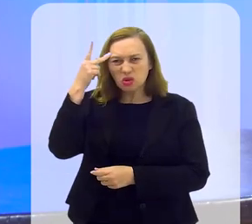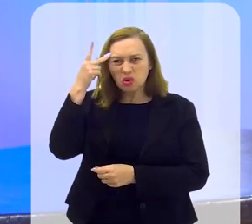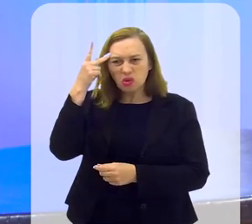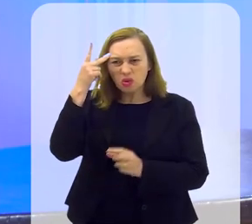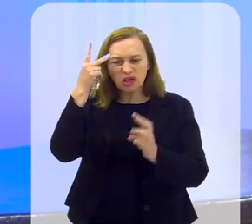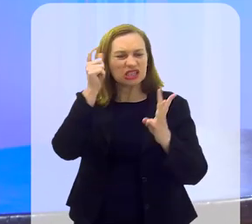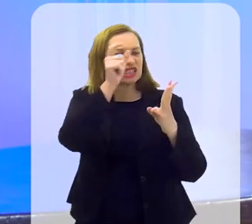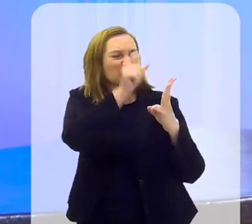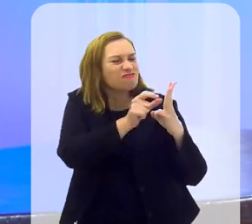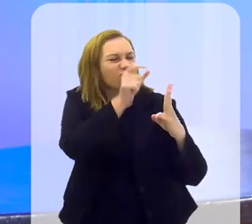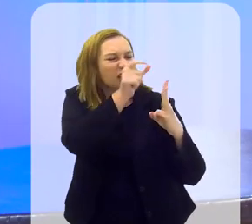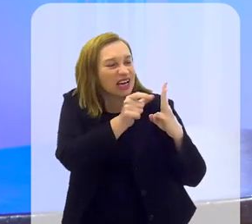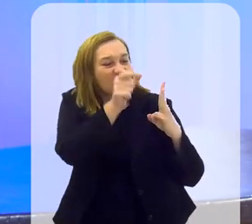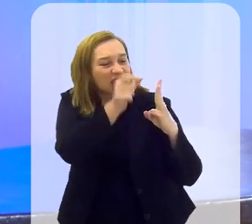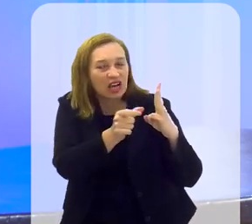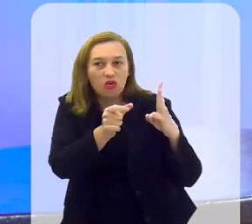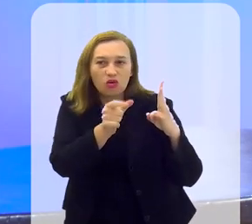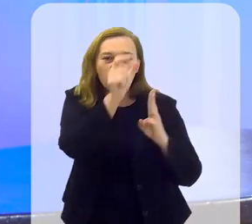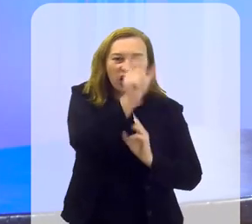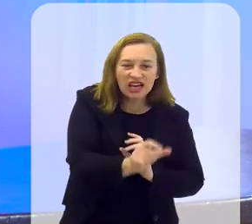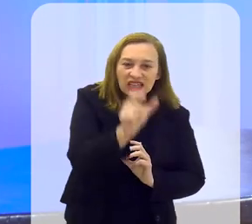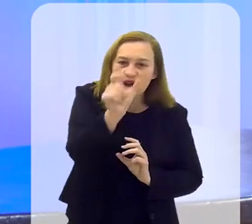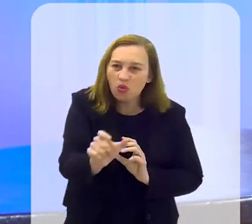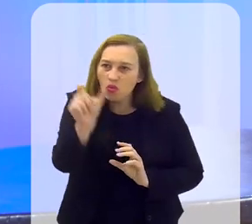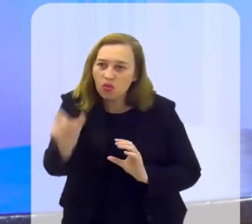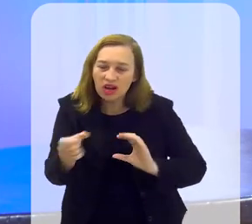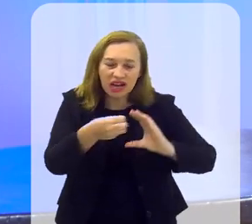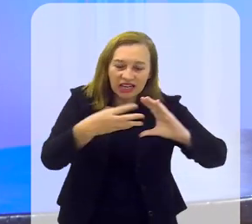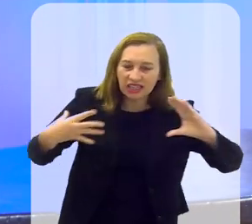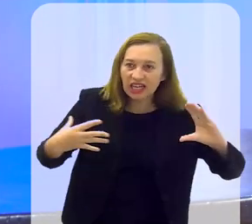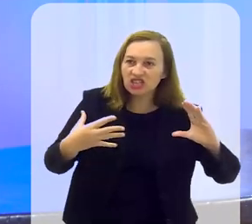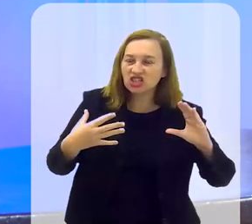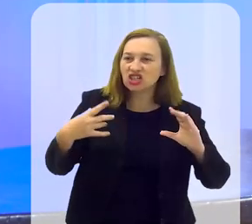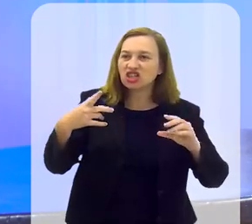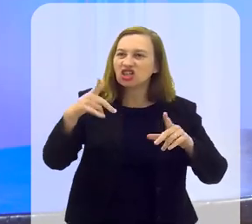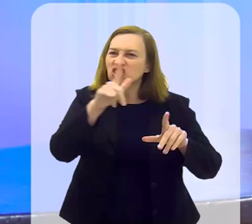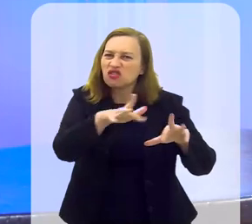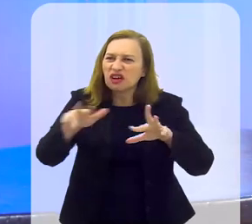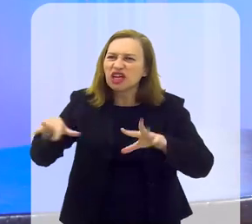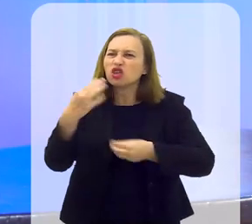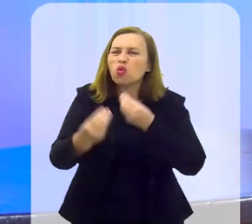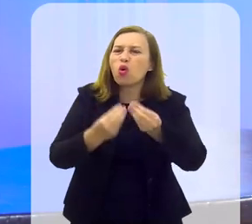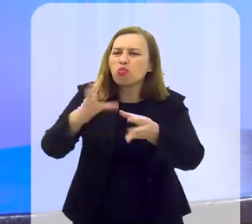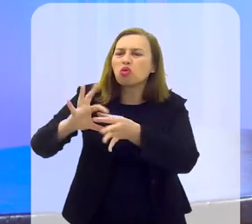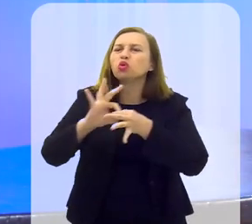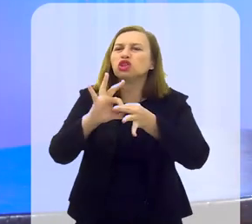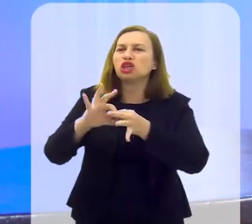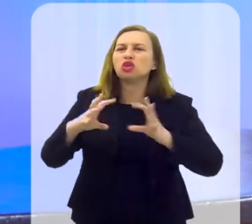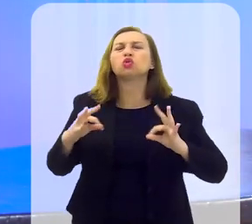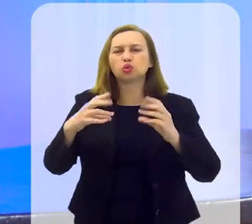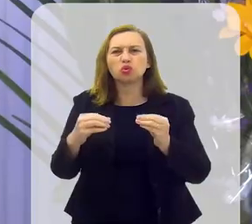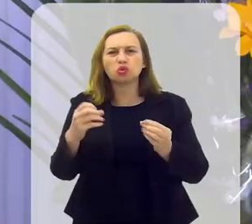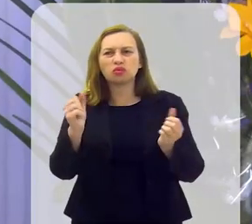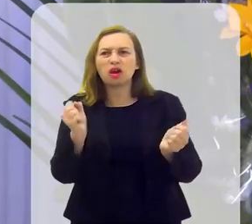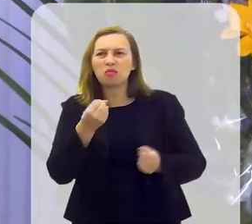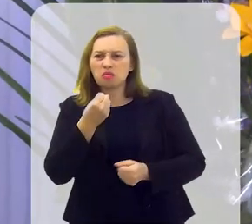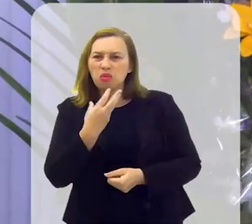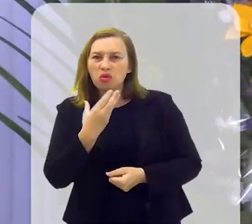personalidade diferente com vontade diferente como é que funciona isso dá certo